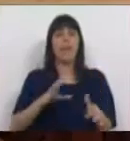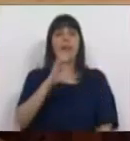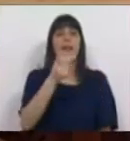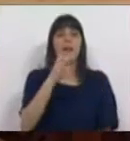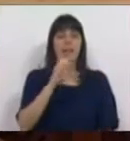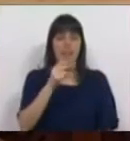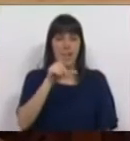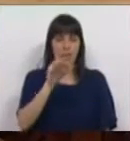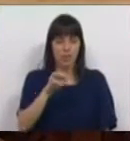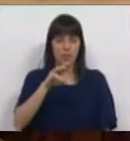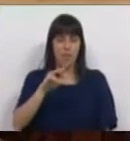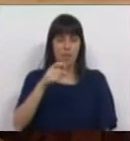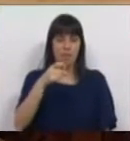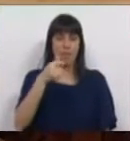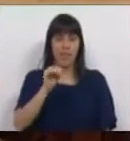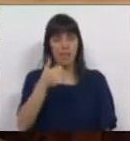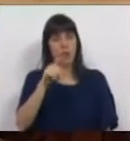Carlos Matias, do Bloco de Esquerda, faz favor.